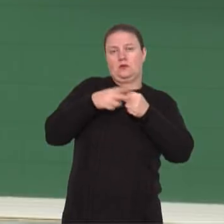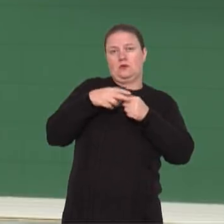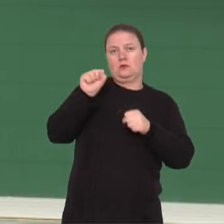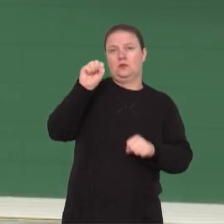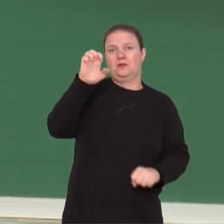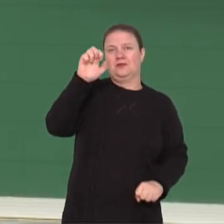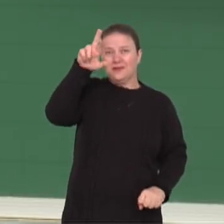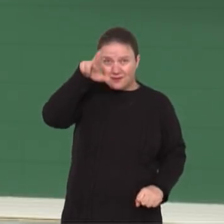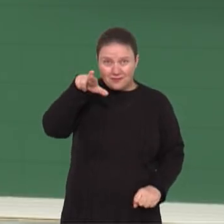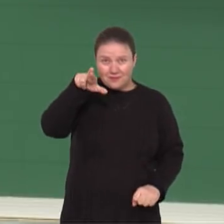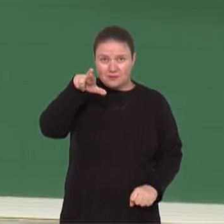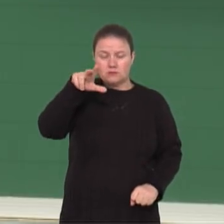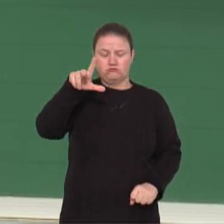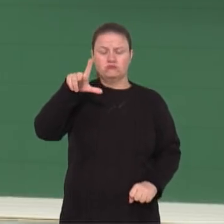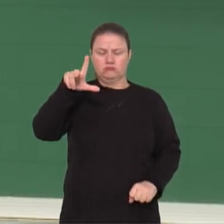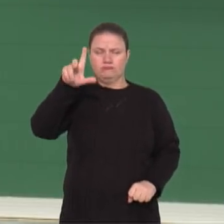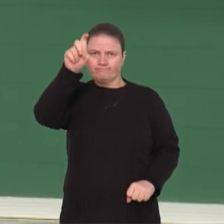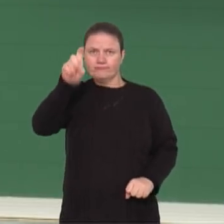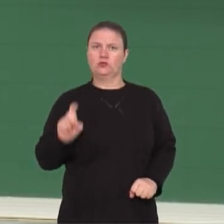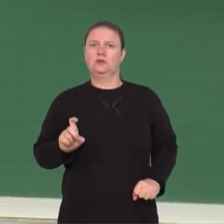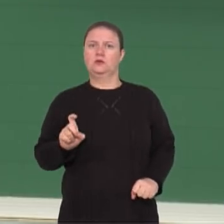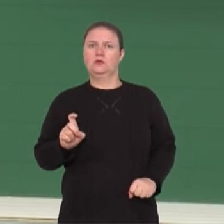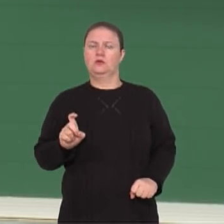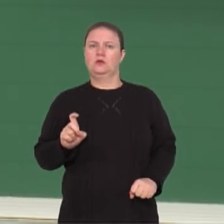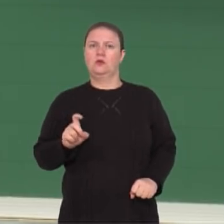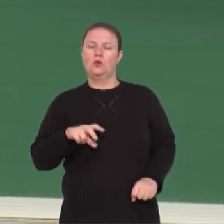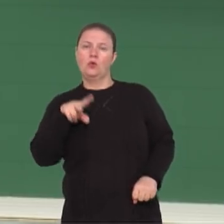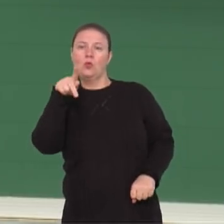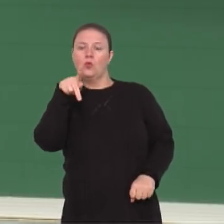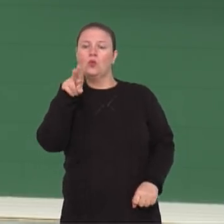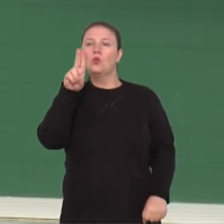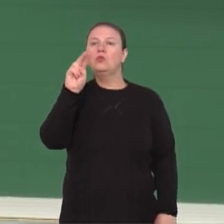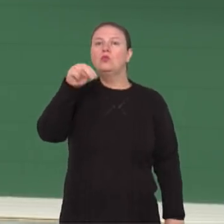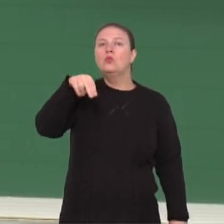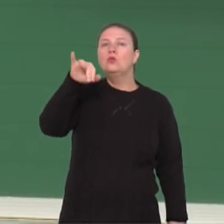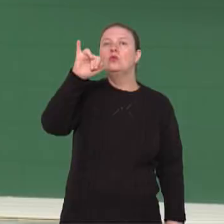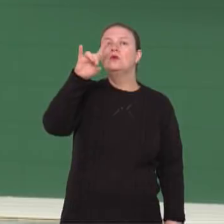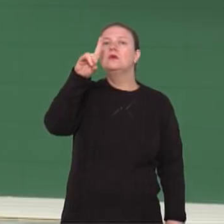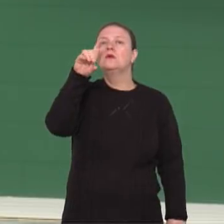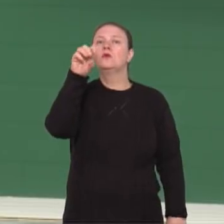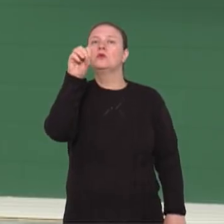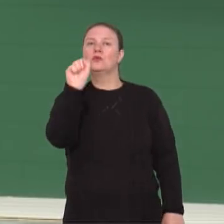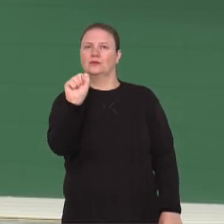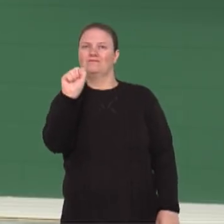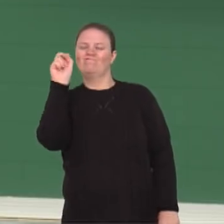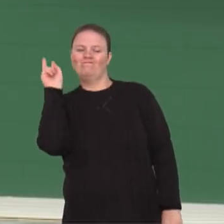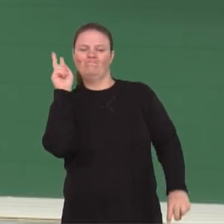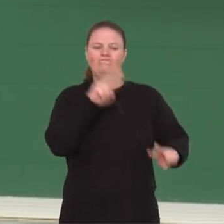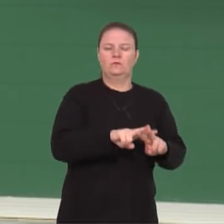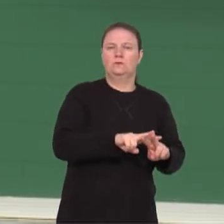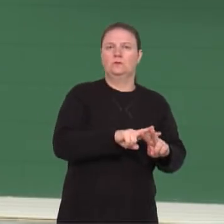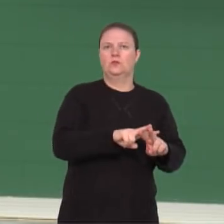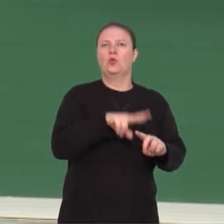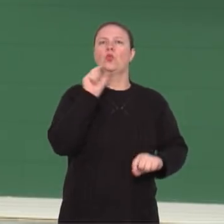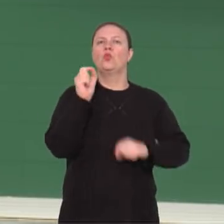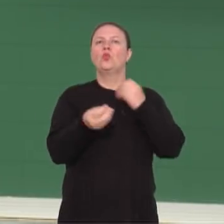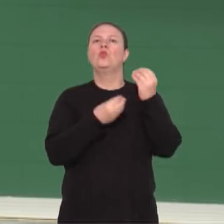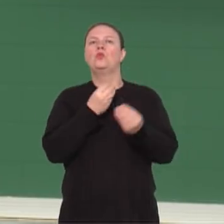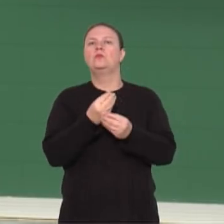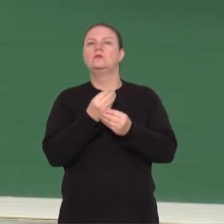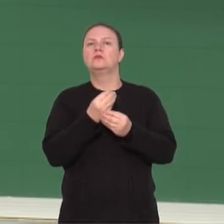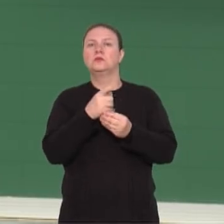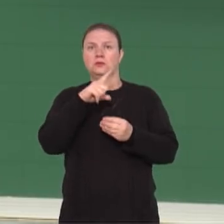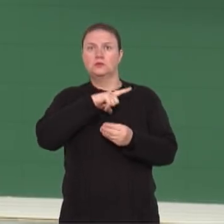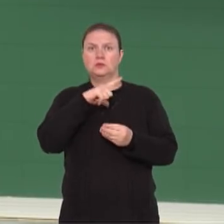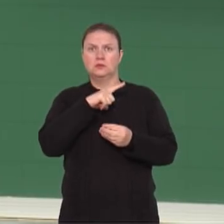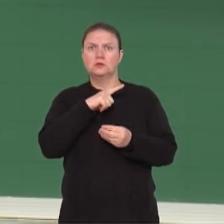Observem ali que na sequência do verbo ser vem a palavra punidos, que se refere à punição, né? Então, para enfatizar a ideia de que